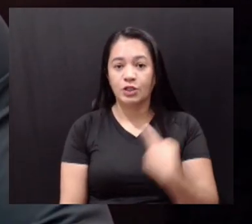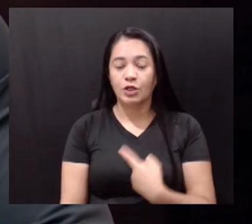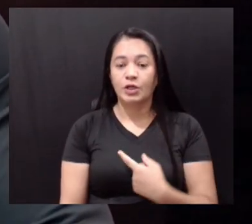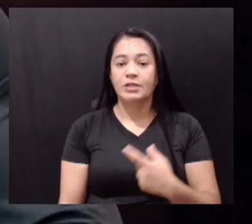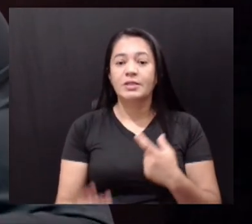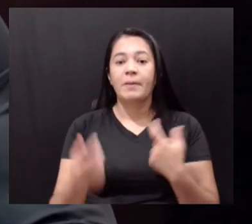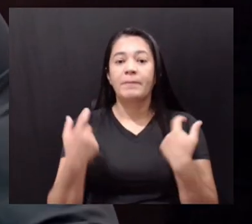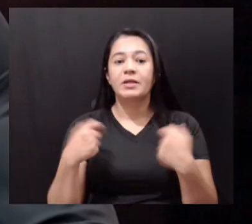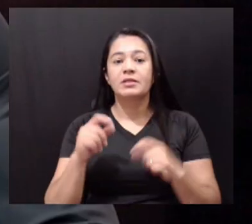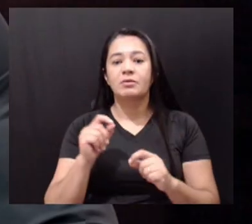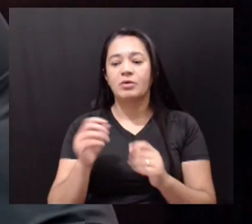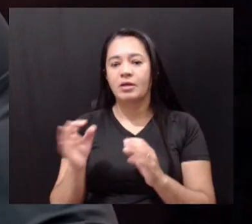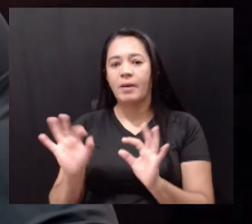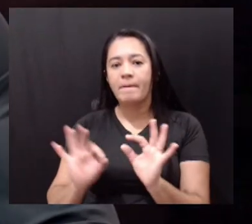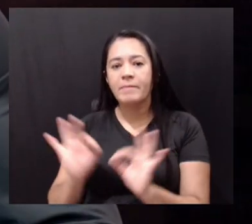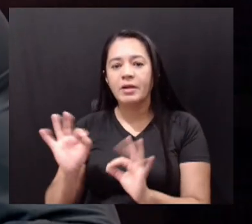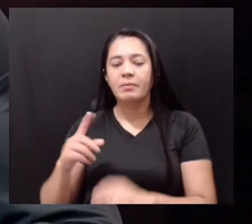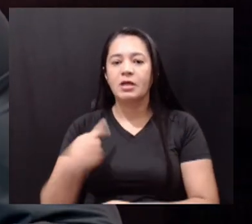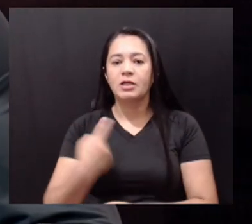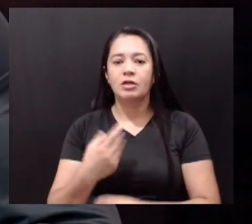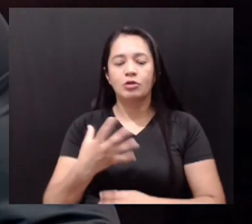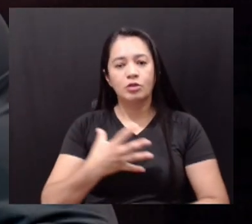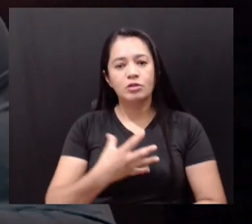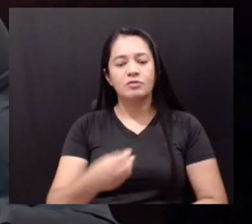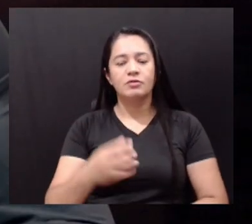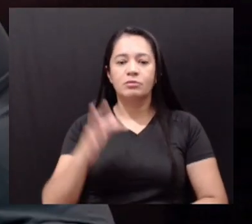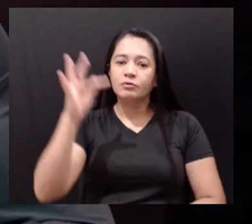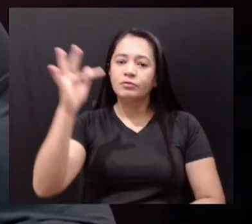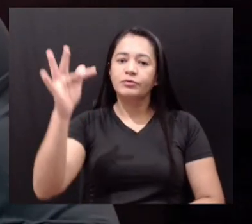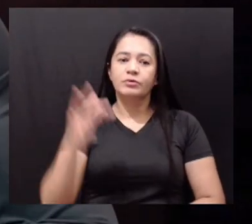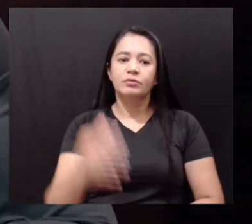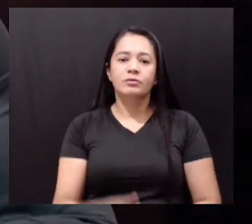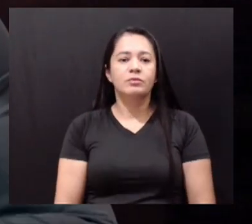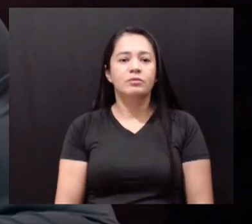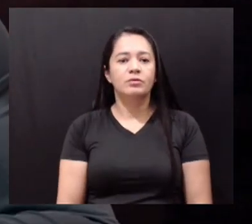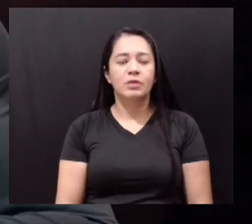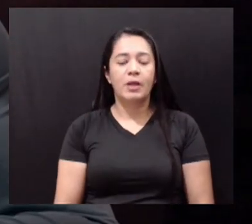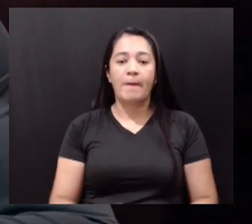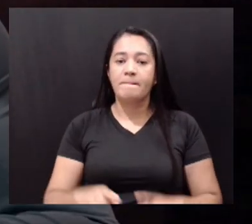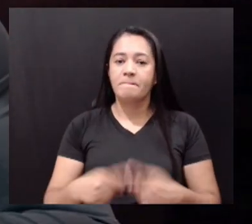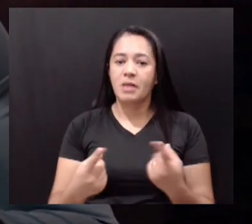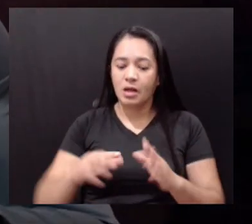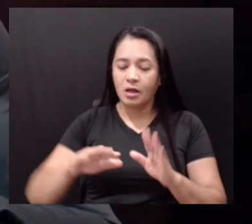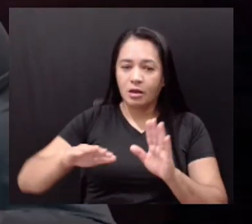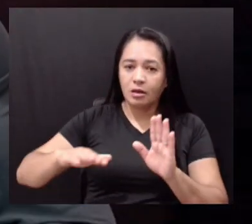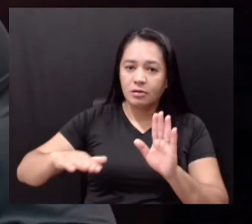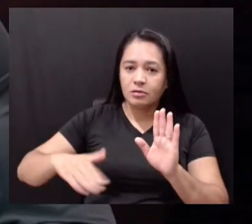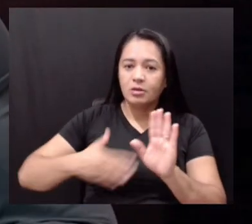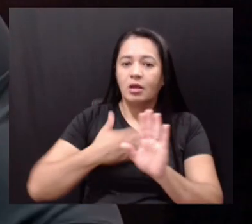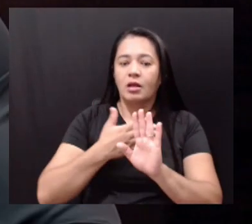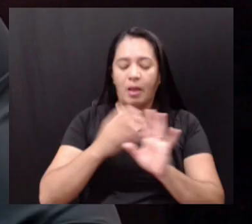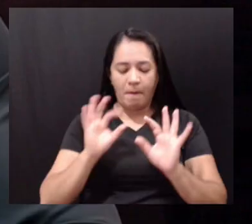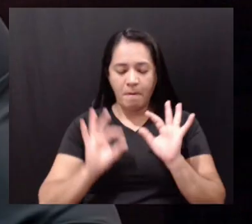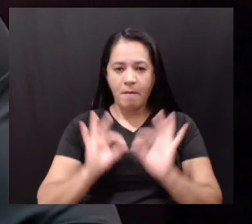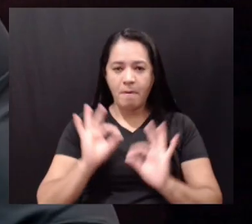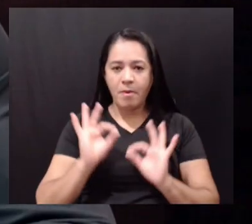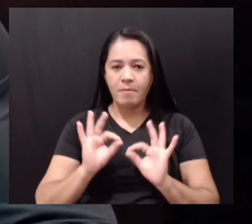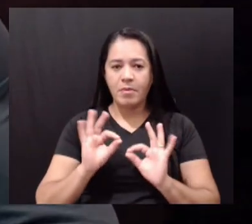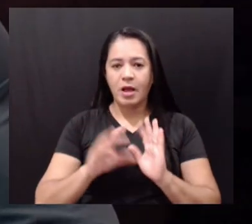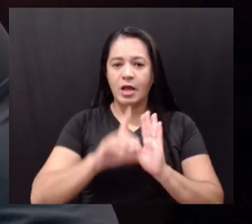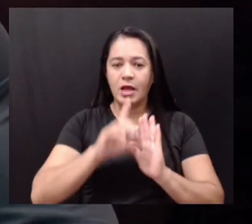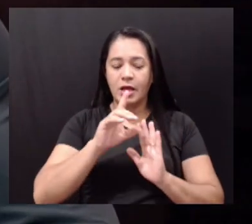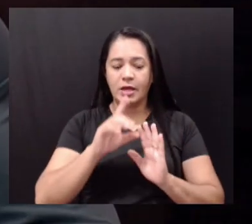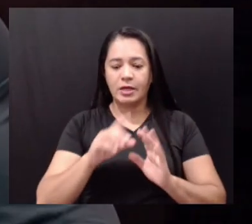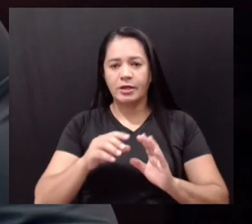que eu gosto sempre de reforçar é que a gente precisa fazer essa preparação ou, dar esse direcionamento sempre com bastante